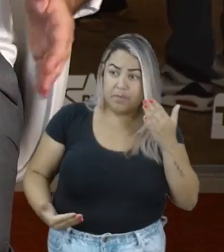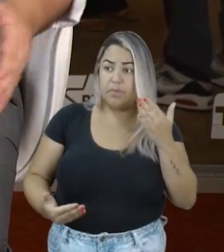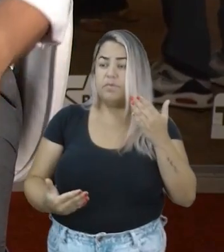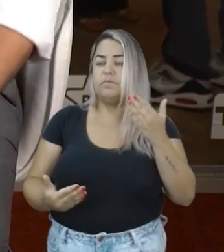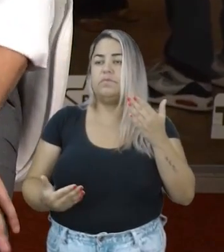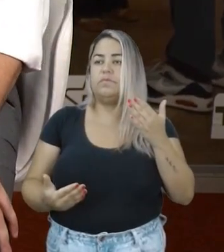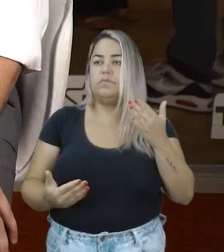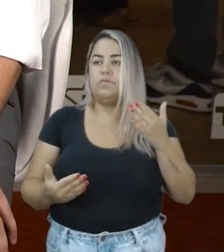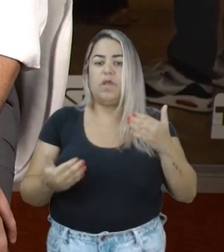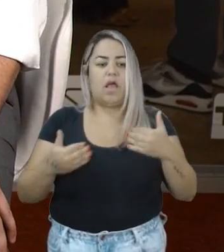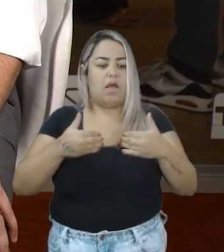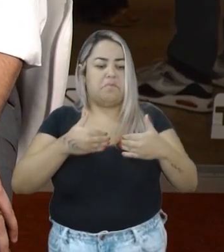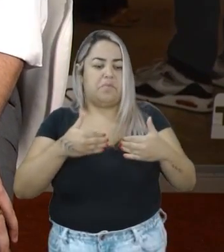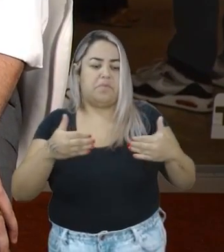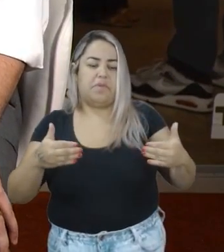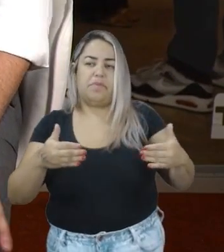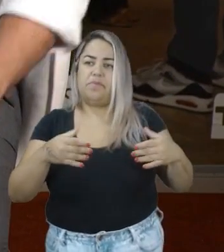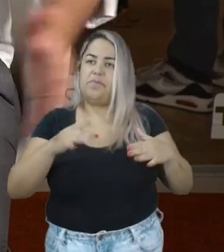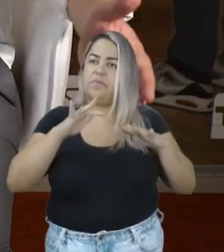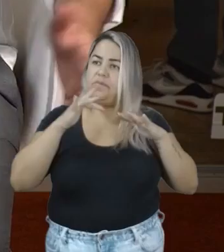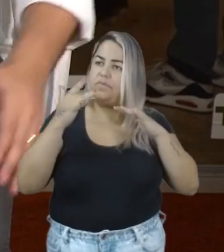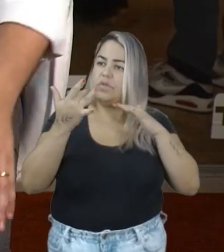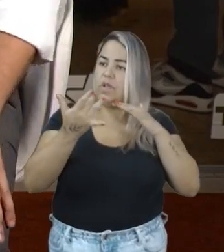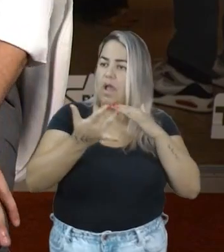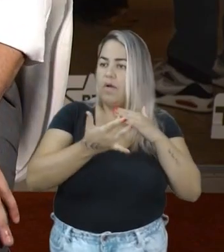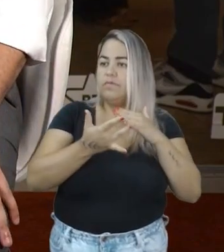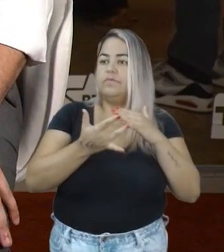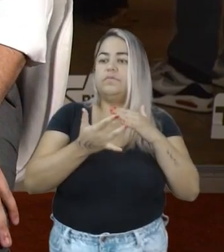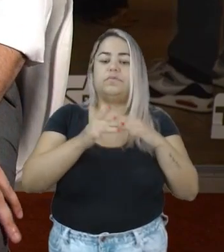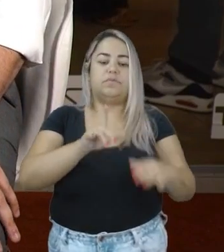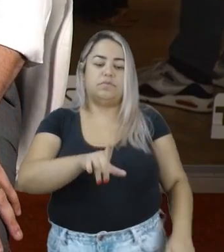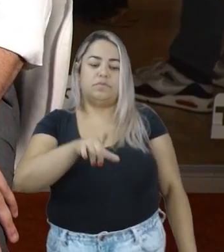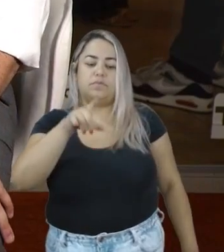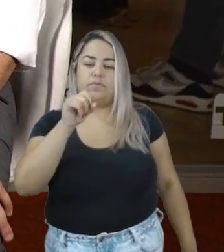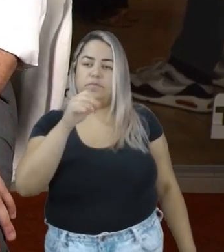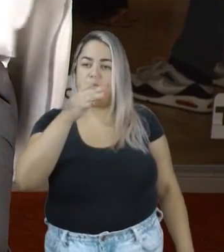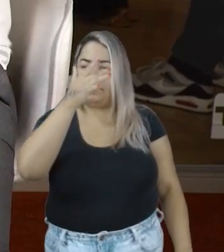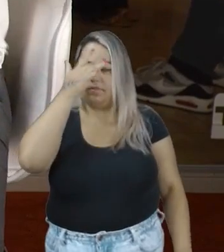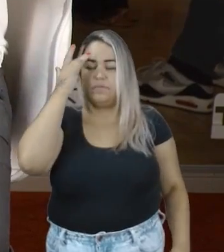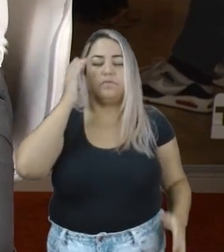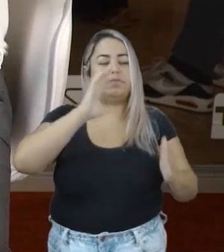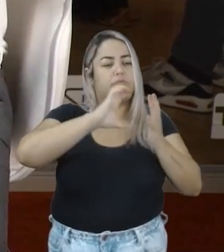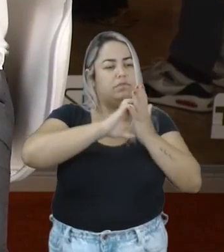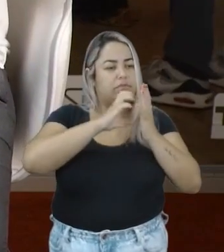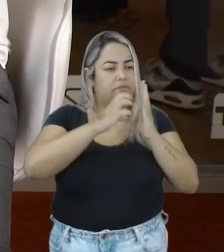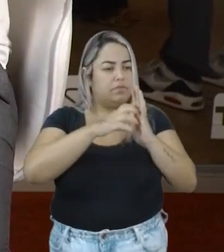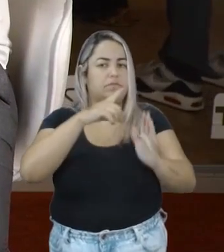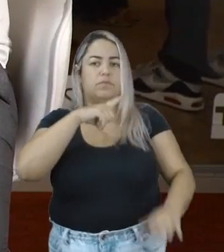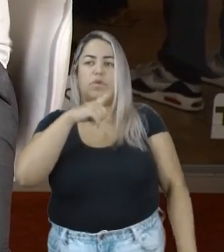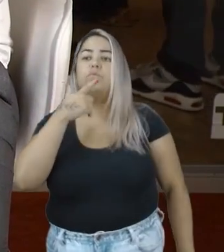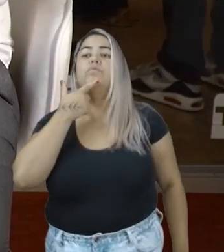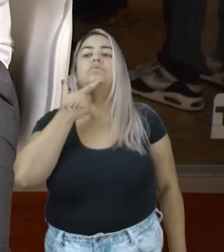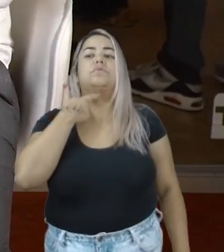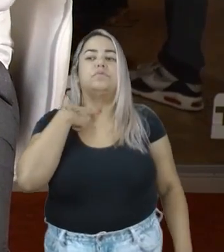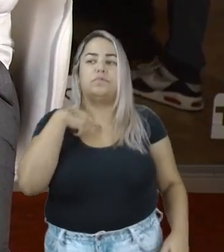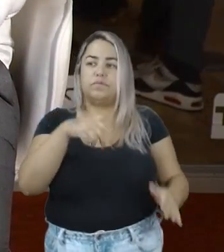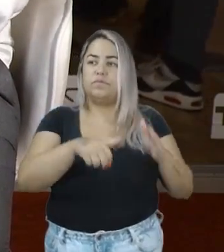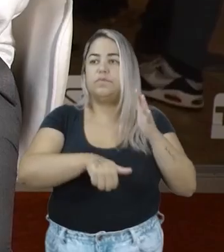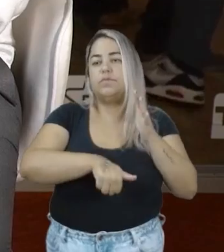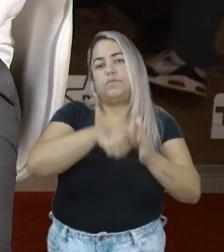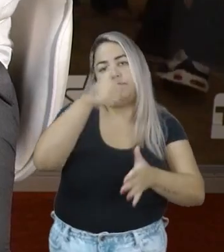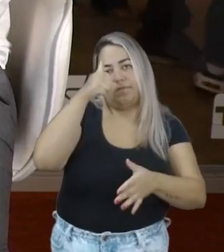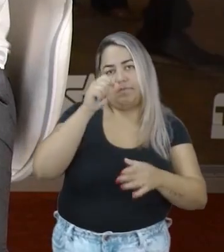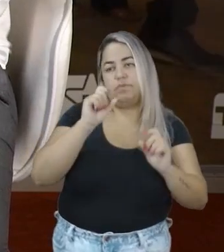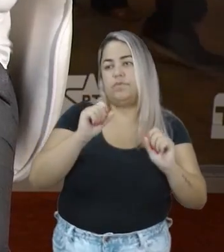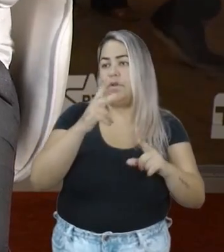esse flanco aberto das redes sociais. E também escolhemos candidatos e candidatas que tenham vontade. Primeira premissa